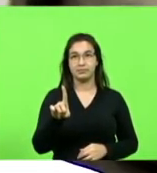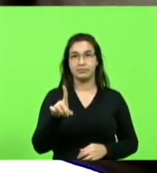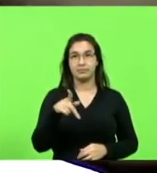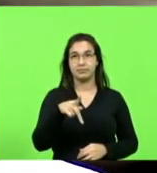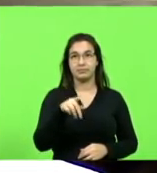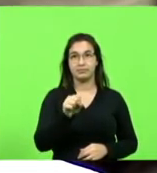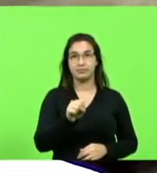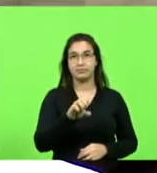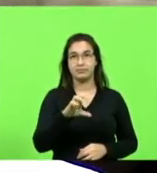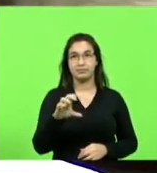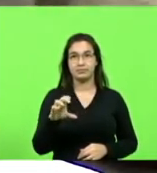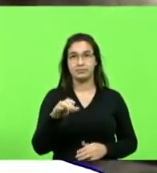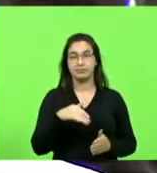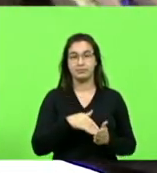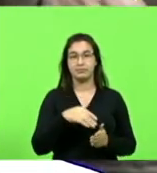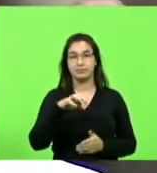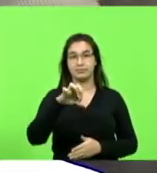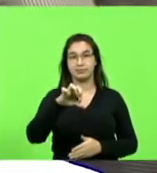PSC, por 9 minutos.